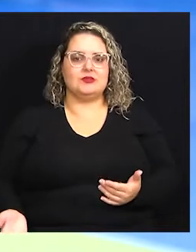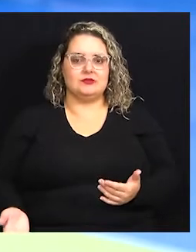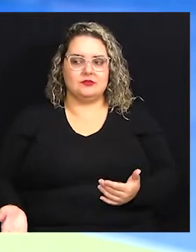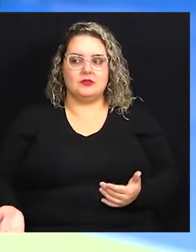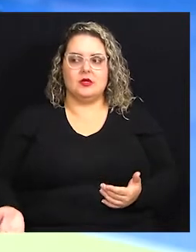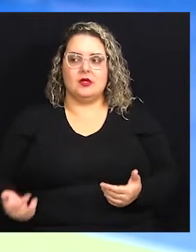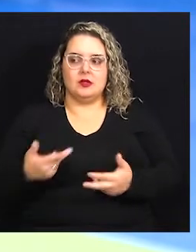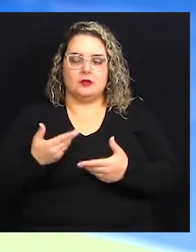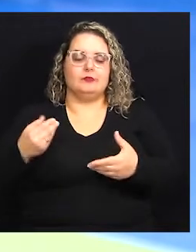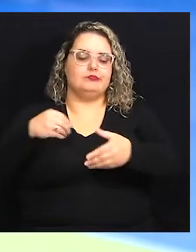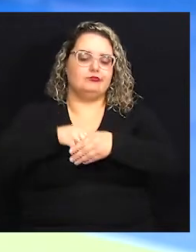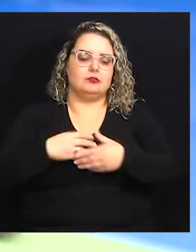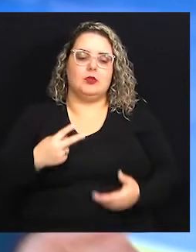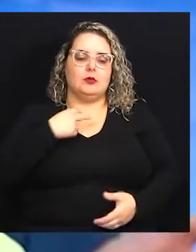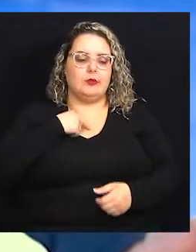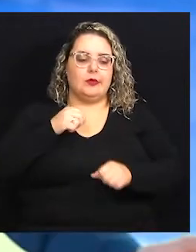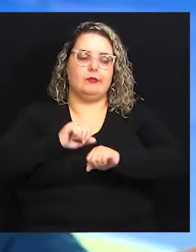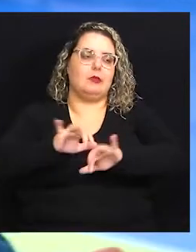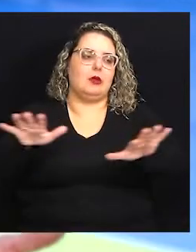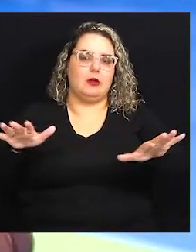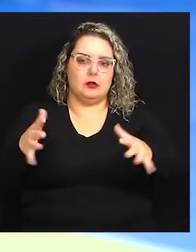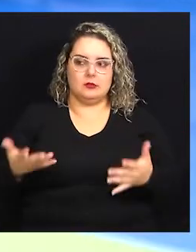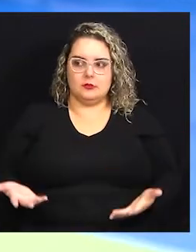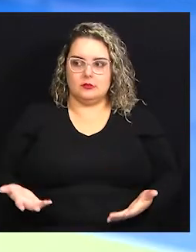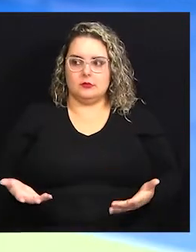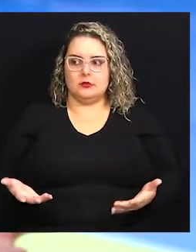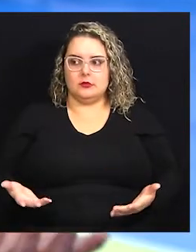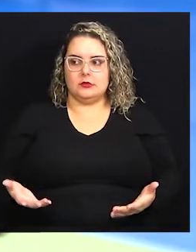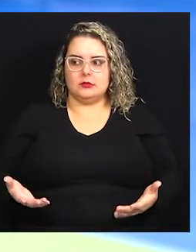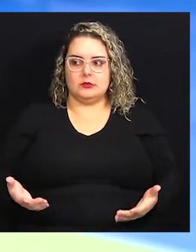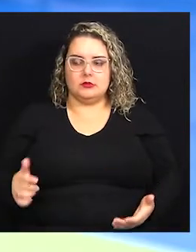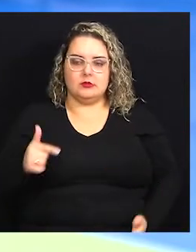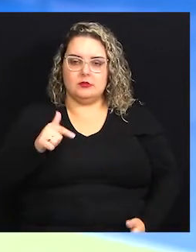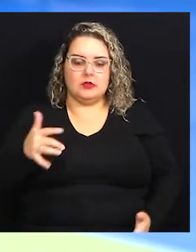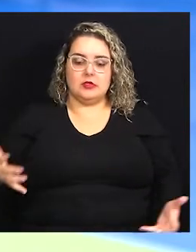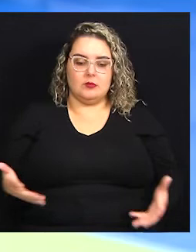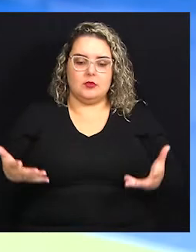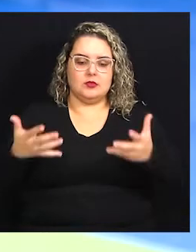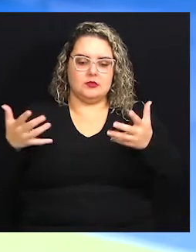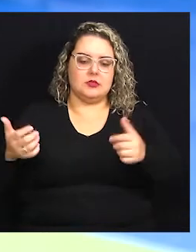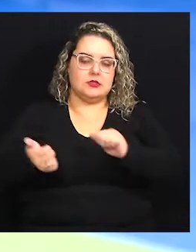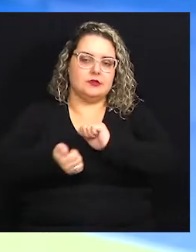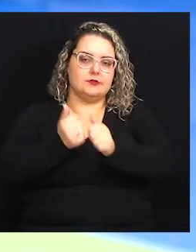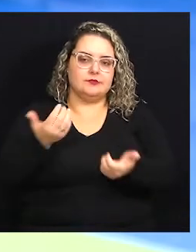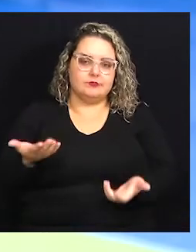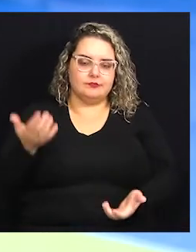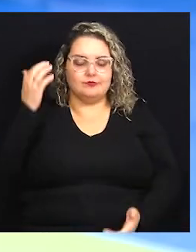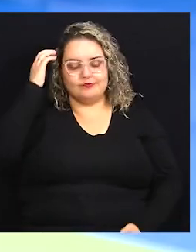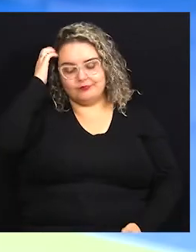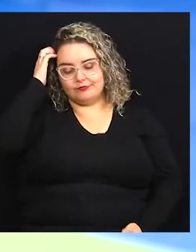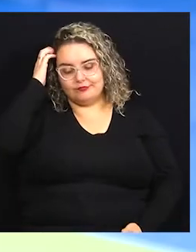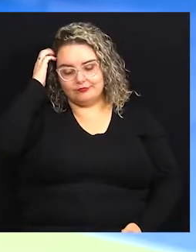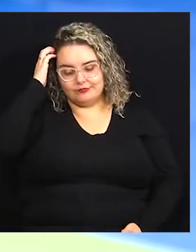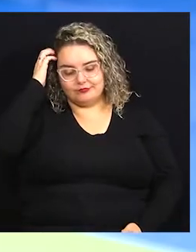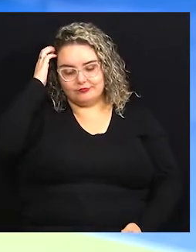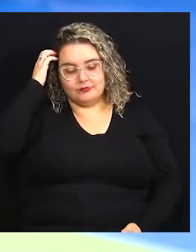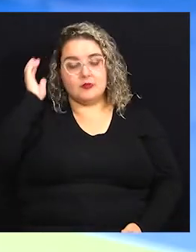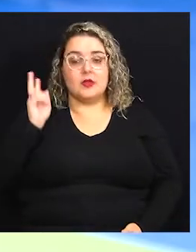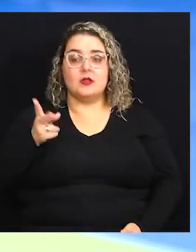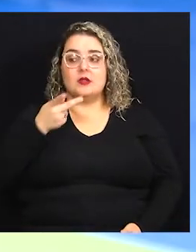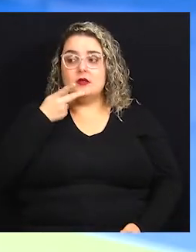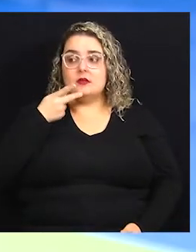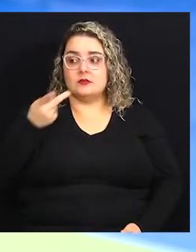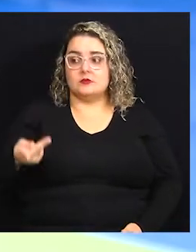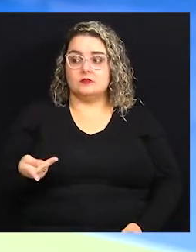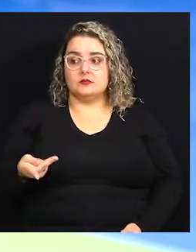que isso é uma coisa interna que você não pode estar. Senão como é que você vai desmotivar seus atletas? Sim. Entendeu? Então eu sempre falo isso. A melhor equipe